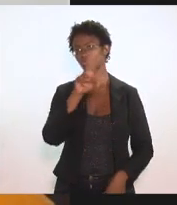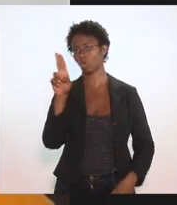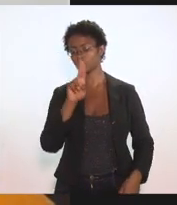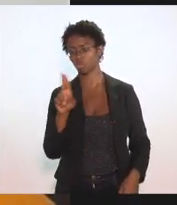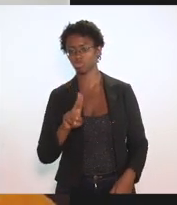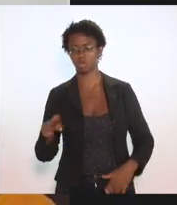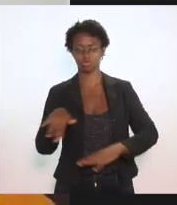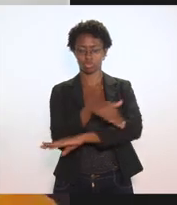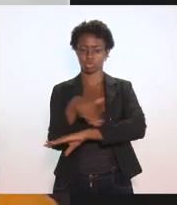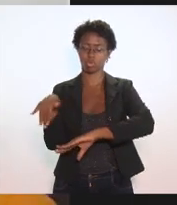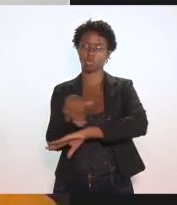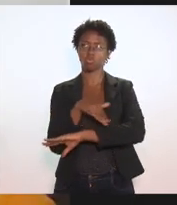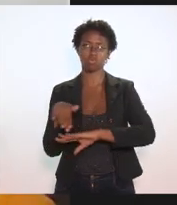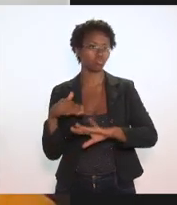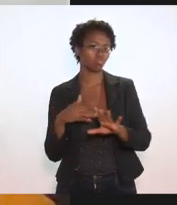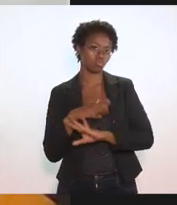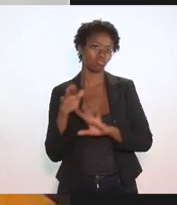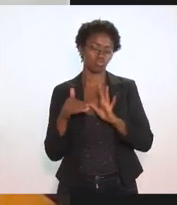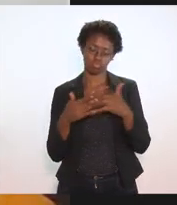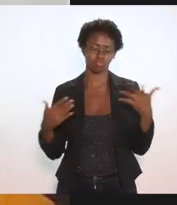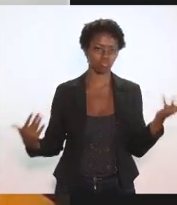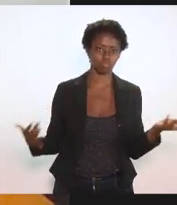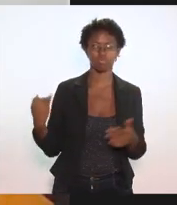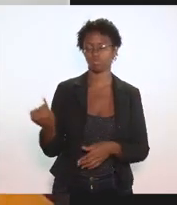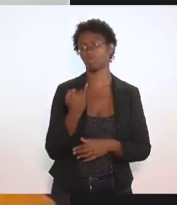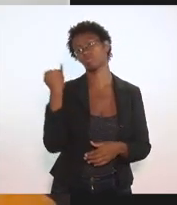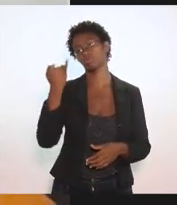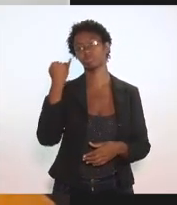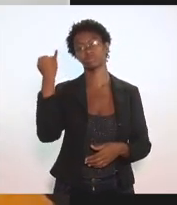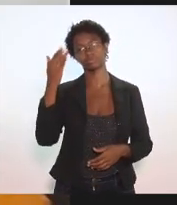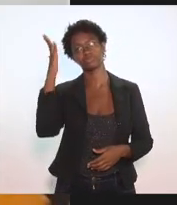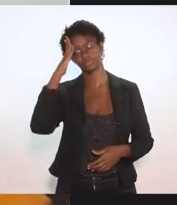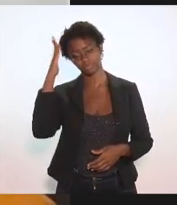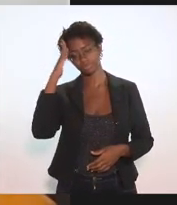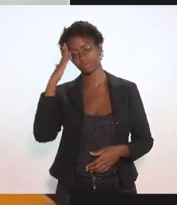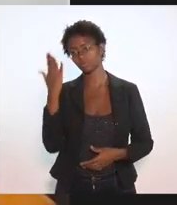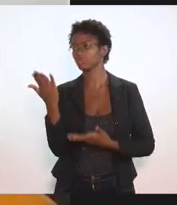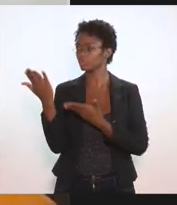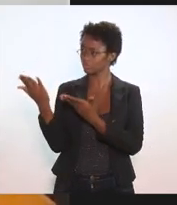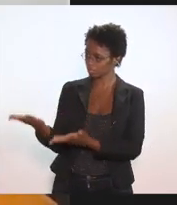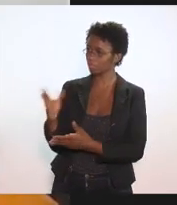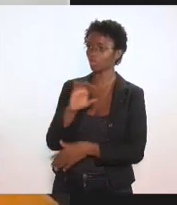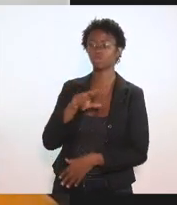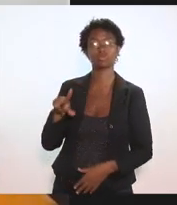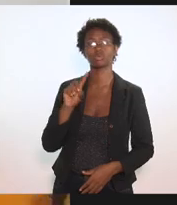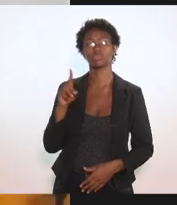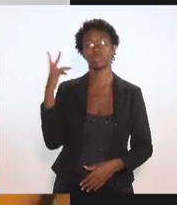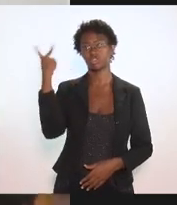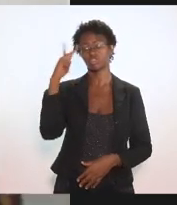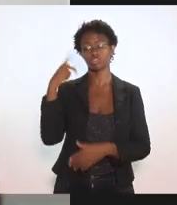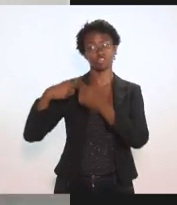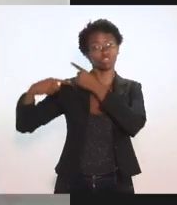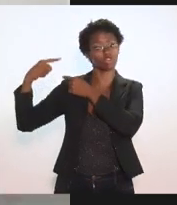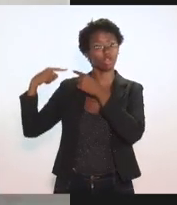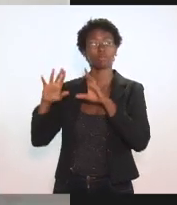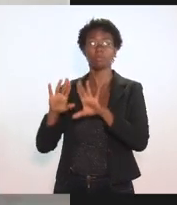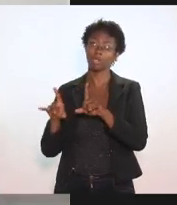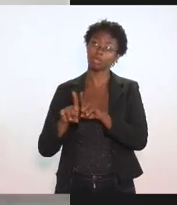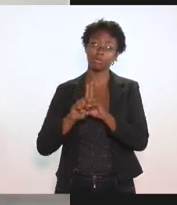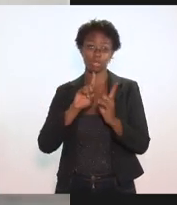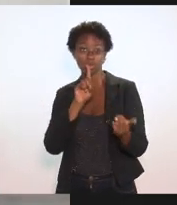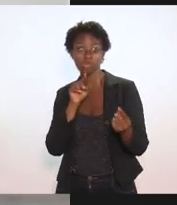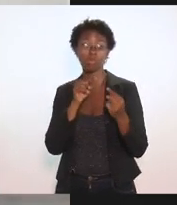É importante ter um reconhecimento, não só histórico, mas também que faça sentido